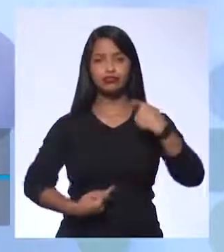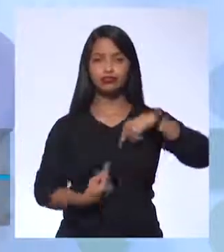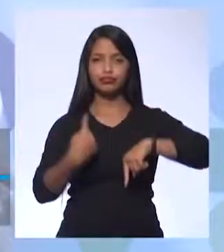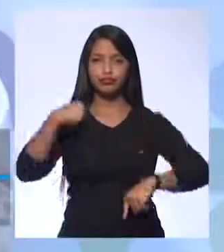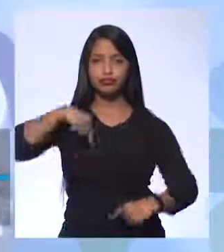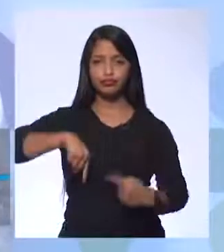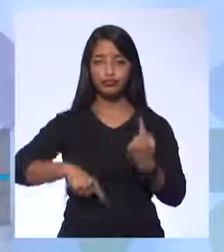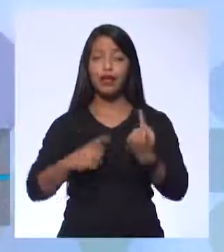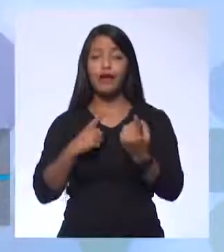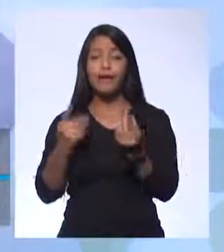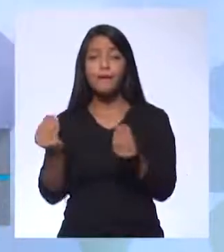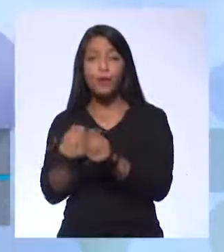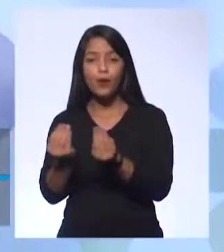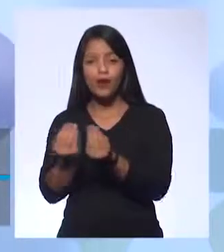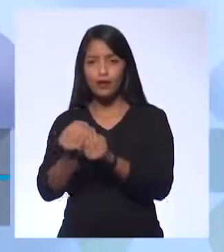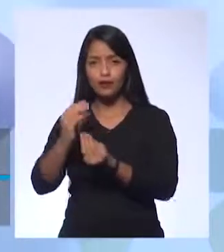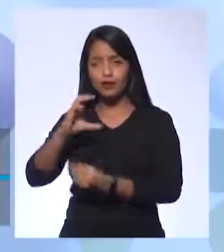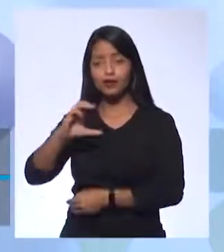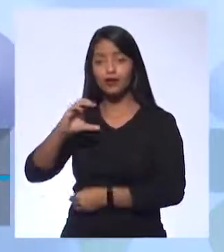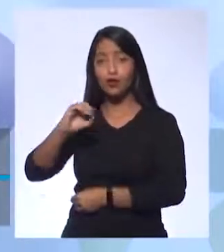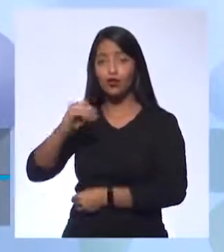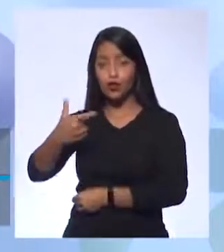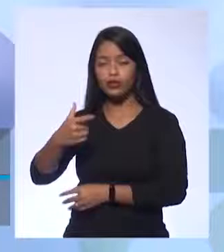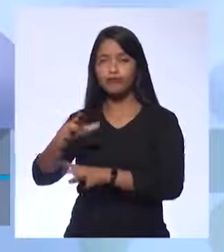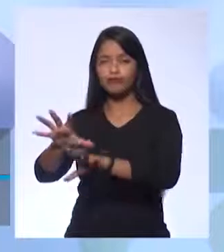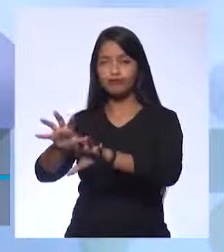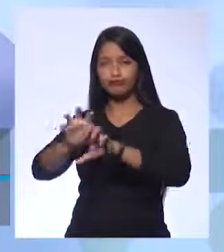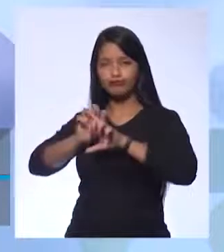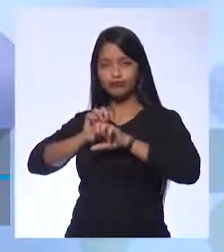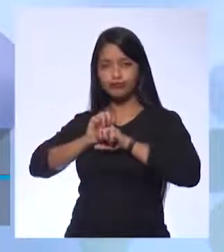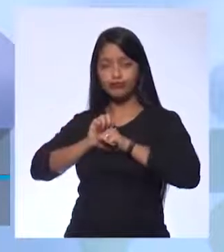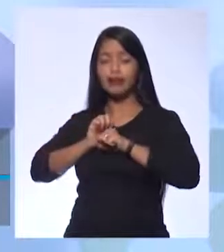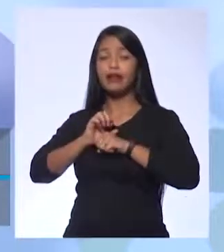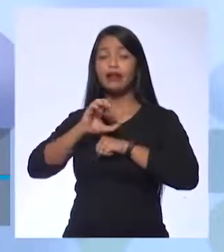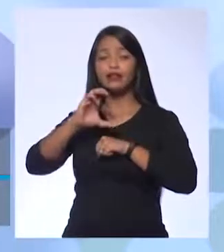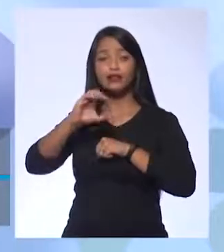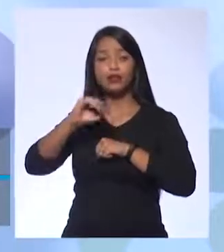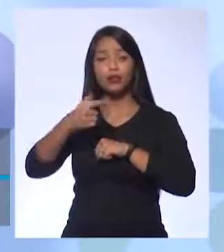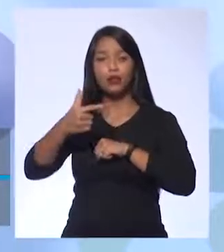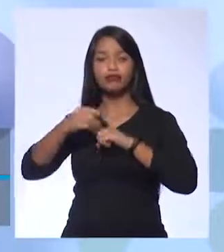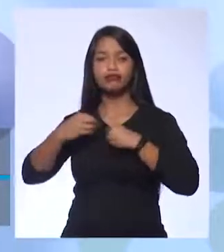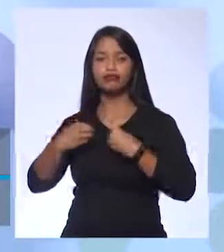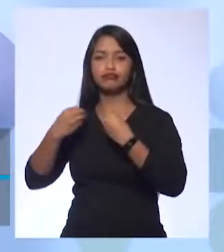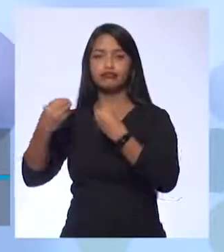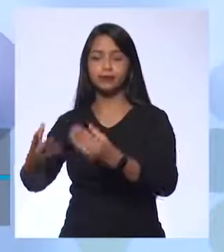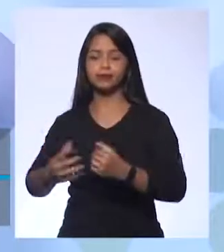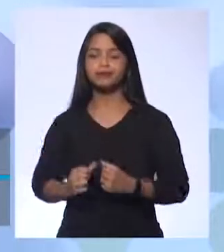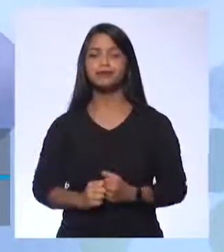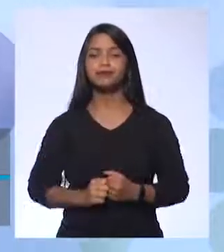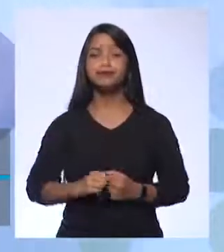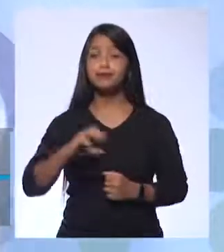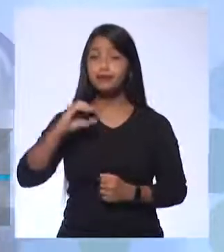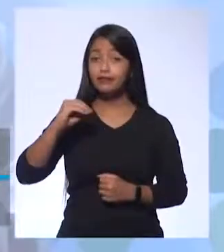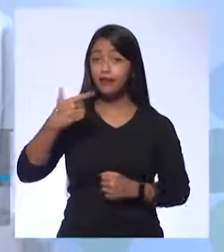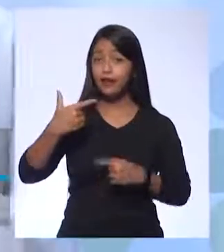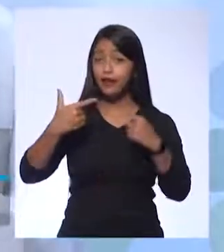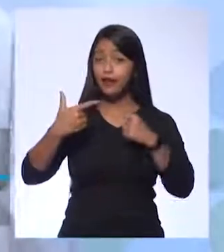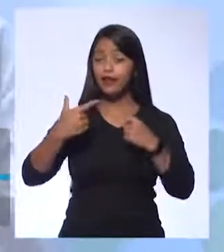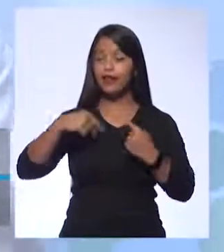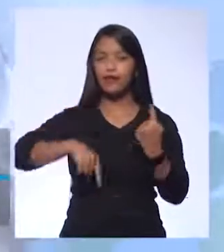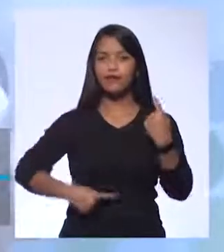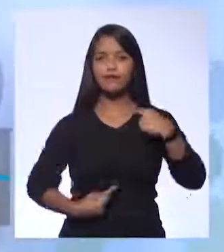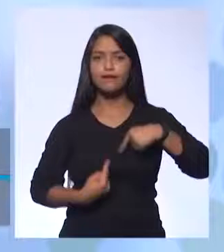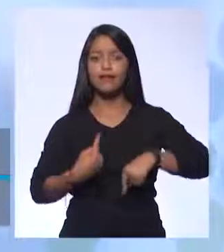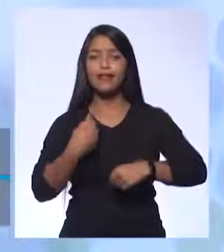e pegou moléculas de oxigênio. E essas moléculas de oxigênio ele vai levar célula a célula e vai deixar